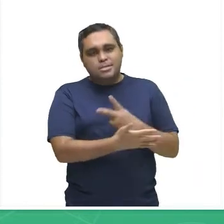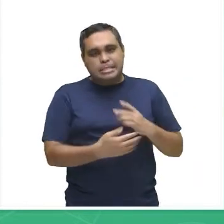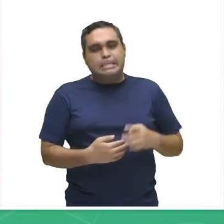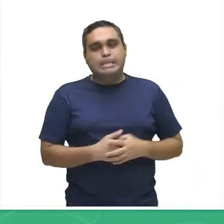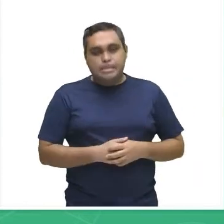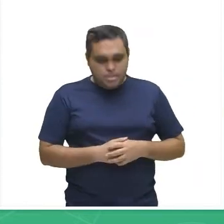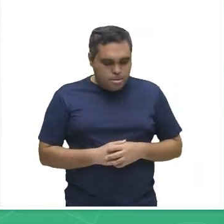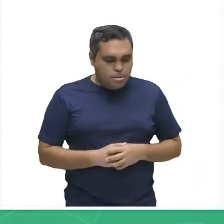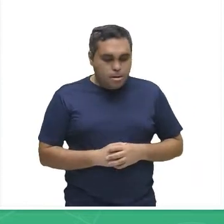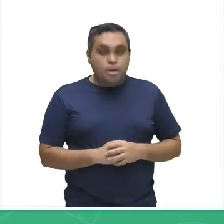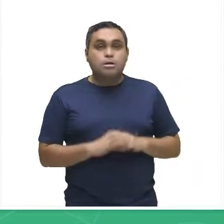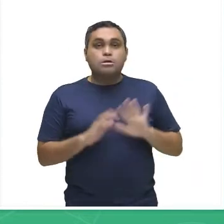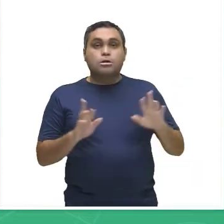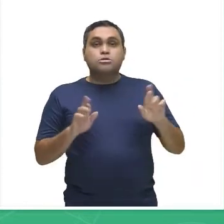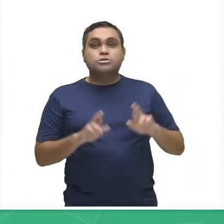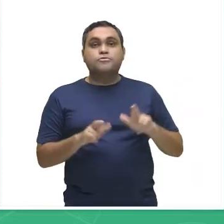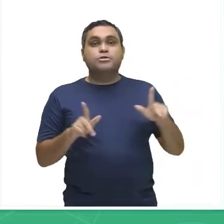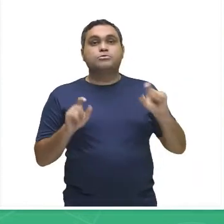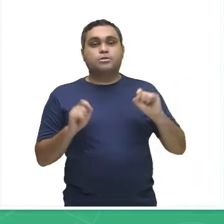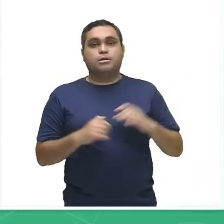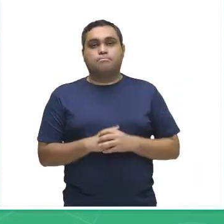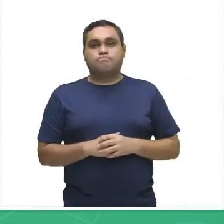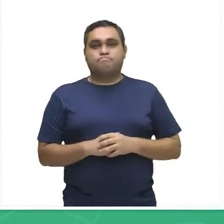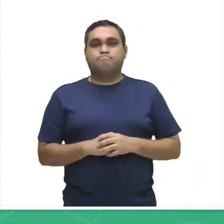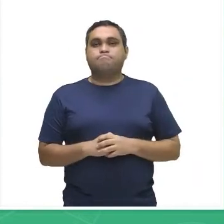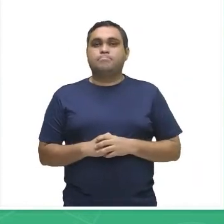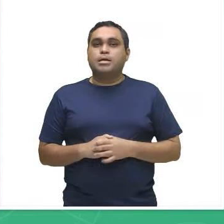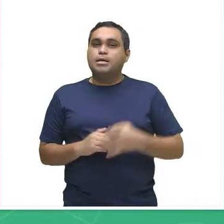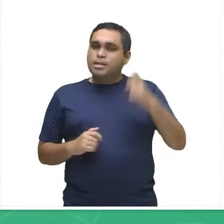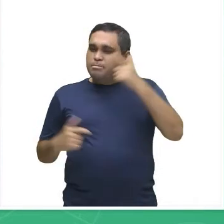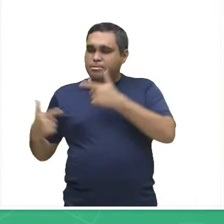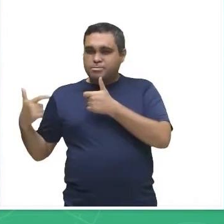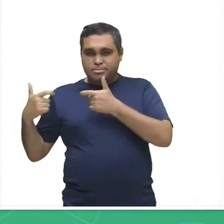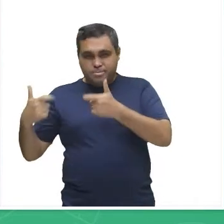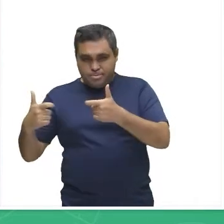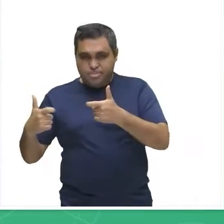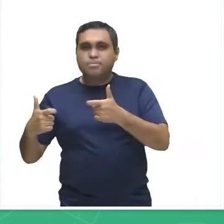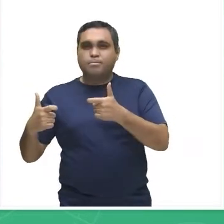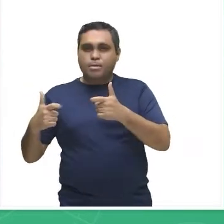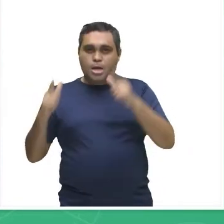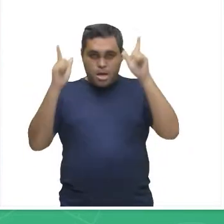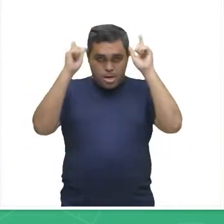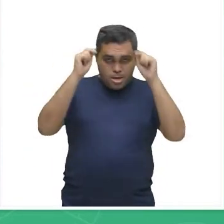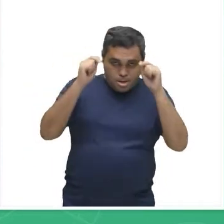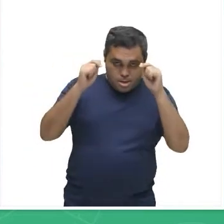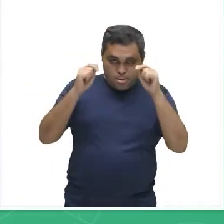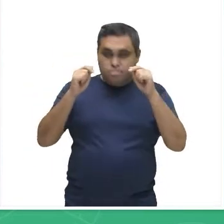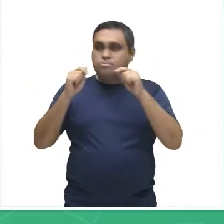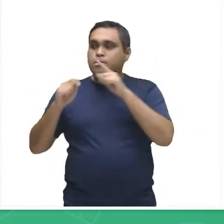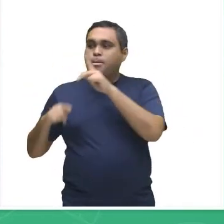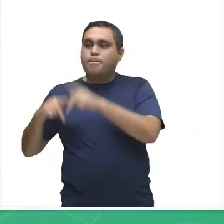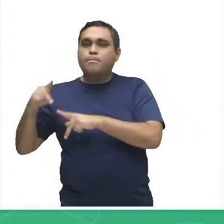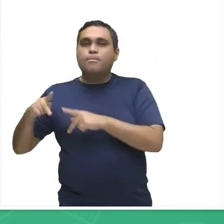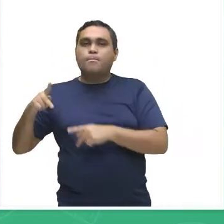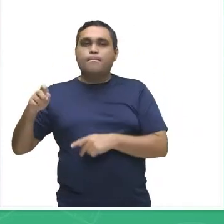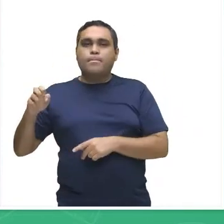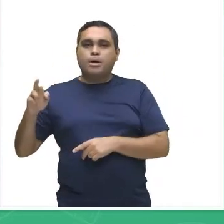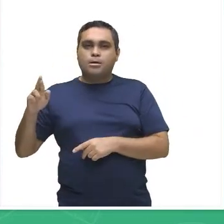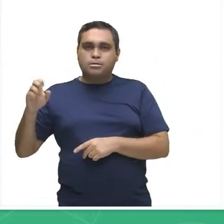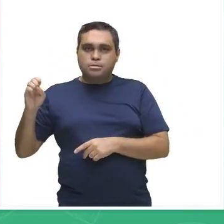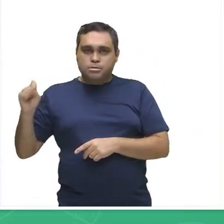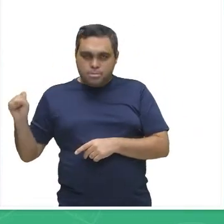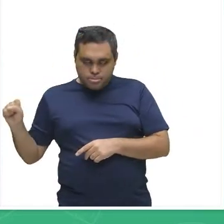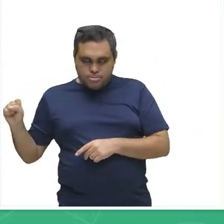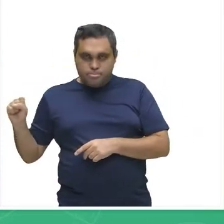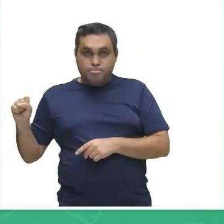gente vai ver aqui? Lá nas guerras médicas, a gente tem gregos contra persas. Aqui, na chamada Guerra